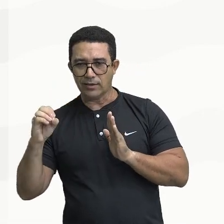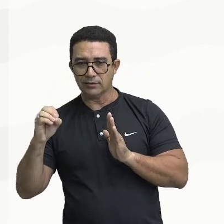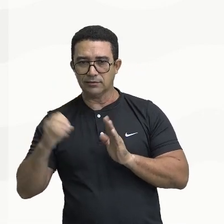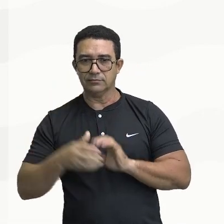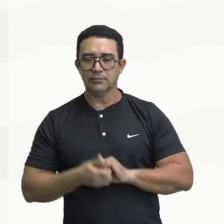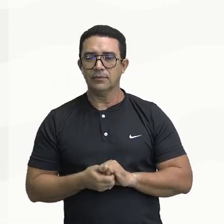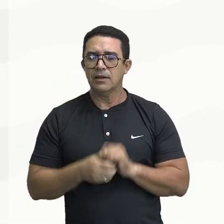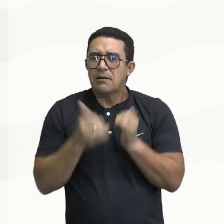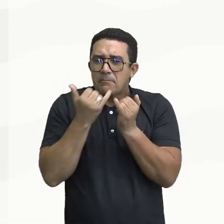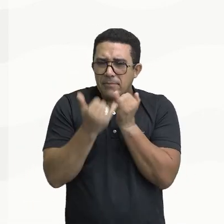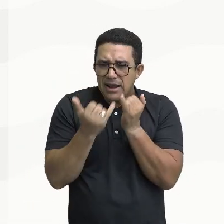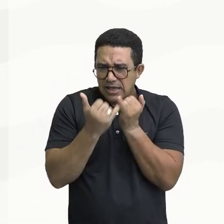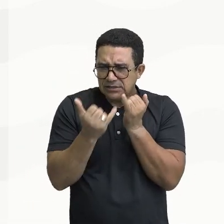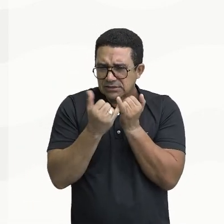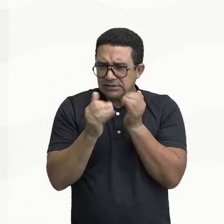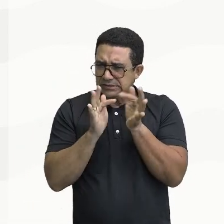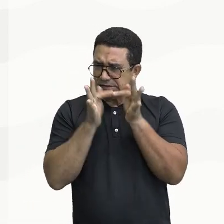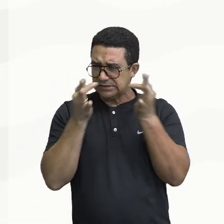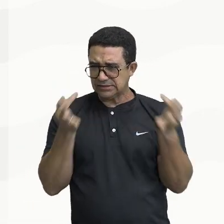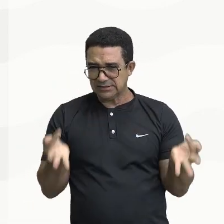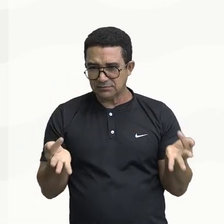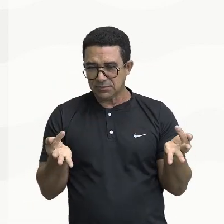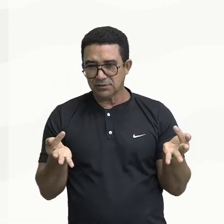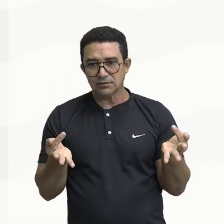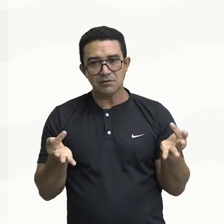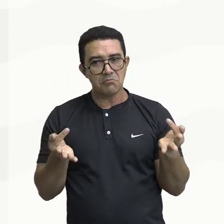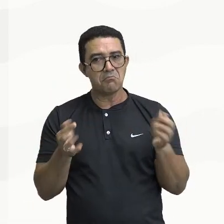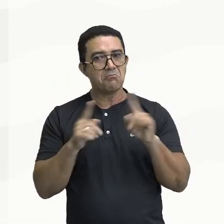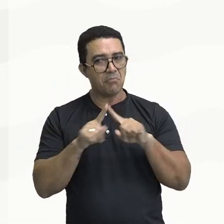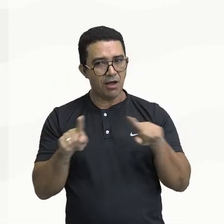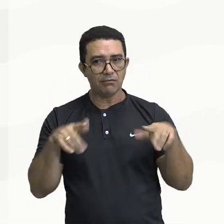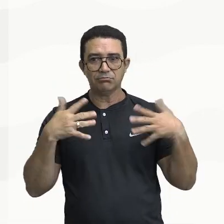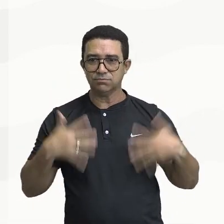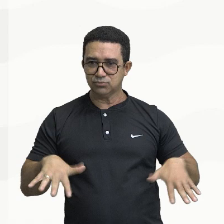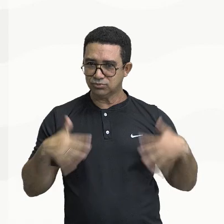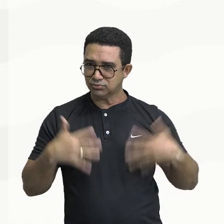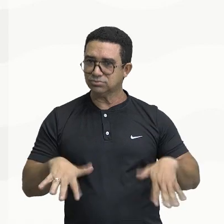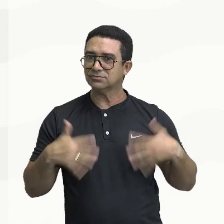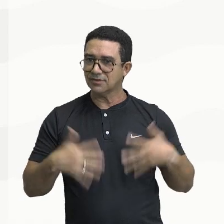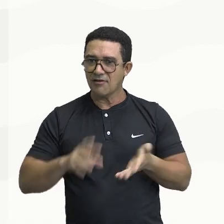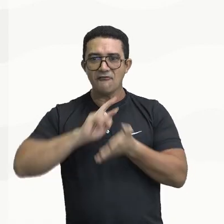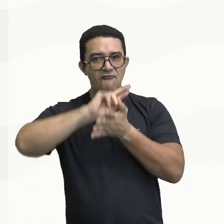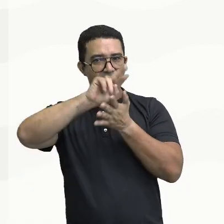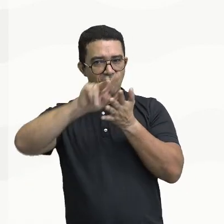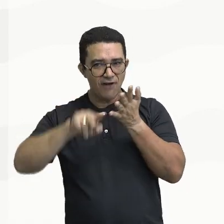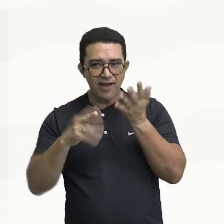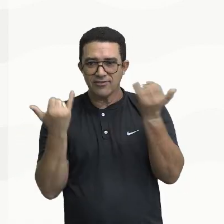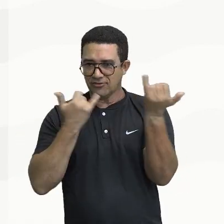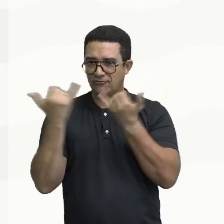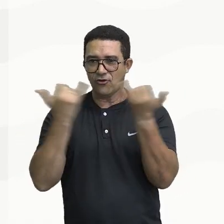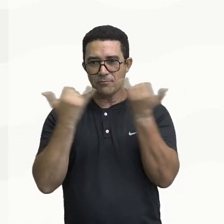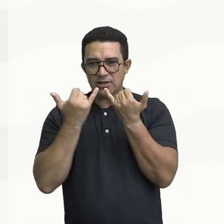parece simples esse gráfico, mas ele apresenta muitas informações. Na verdade,